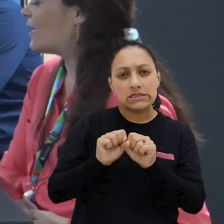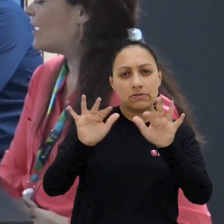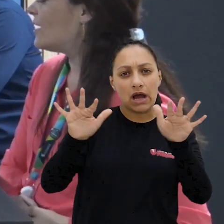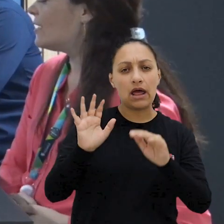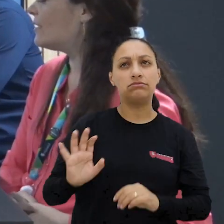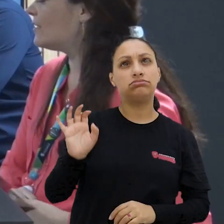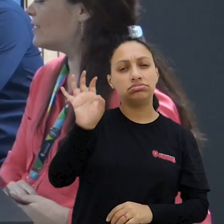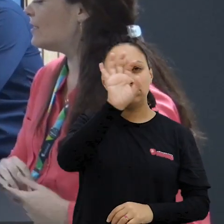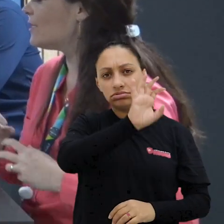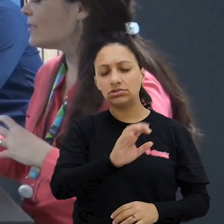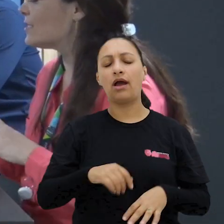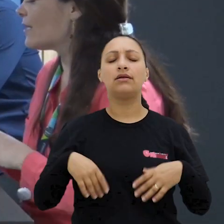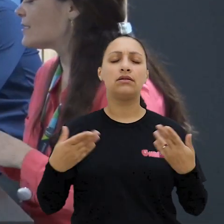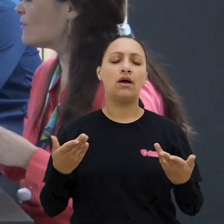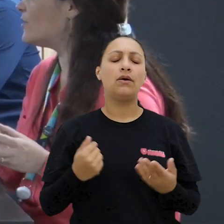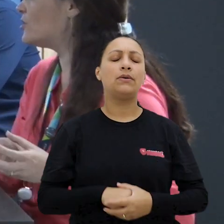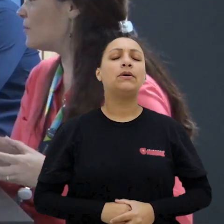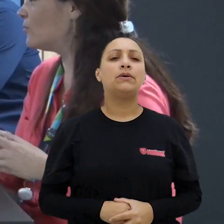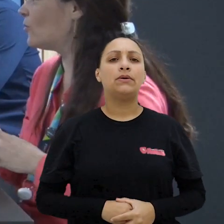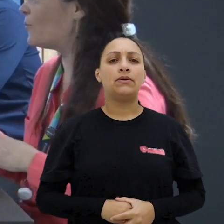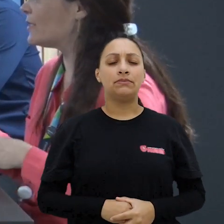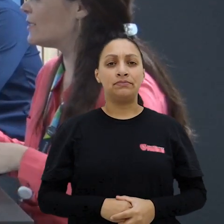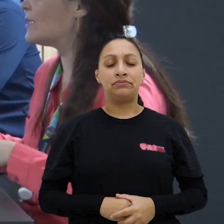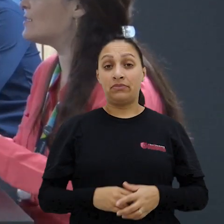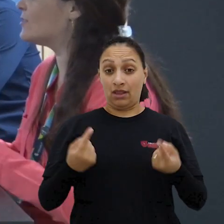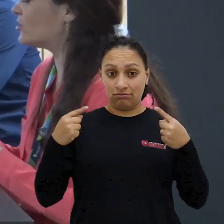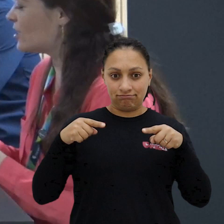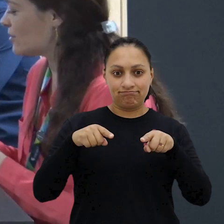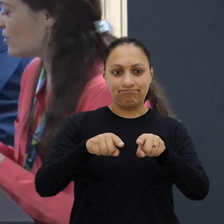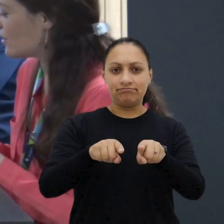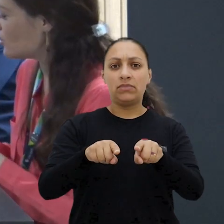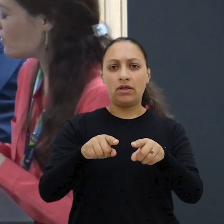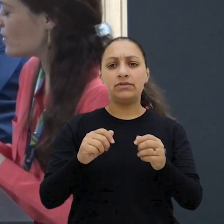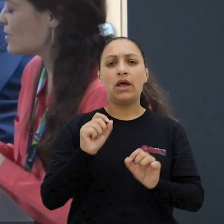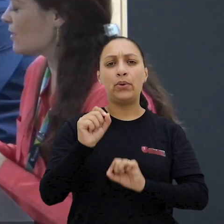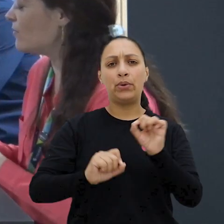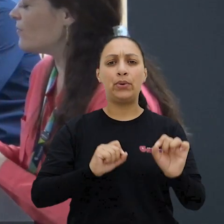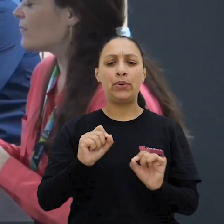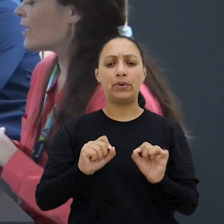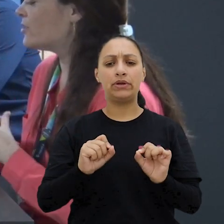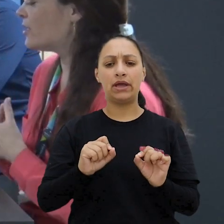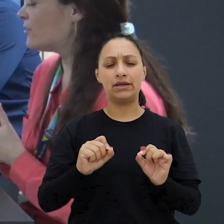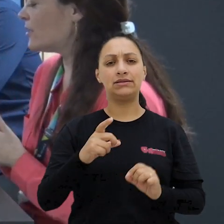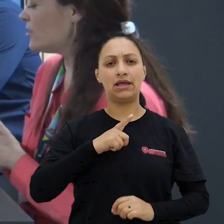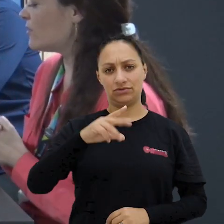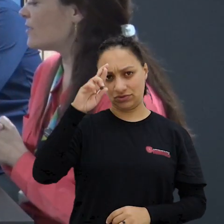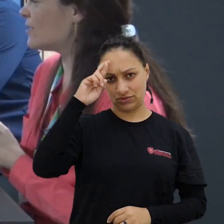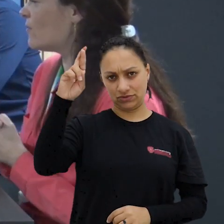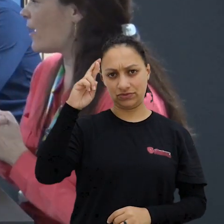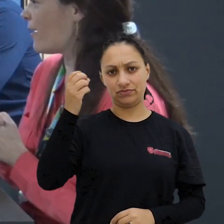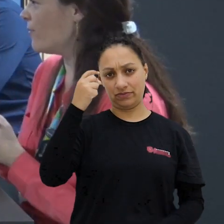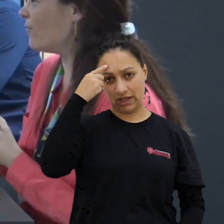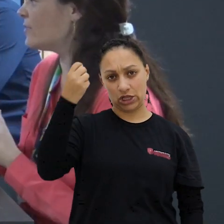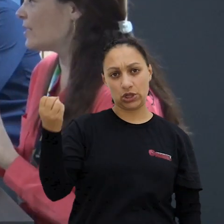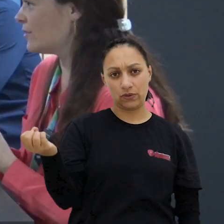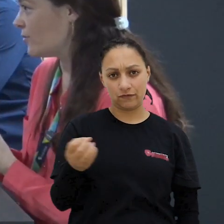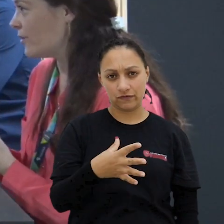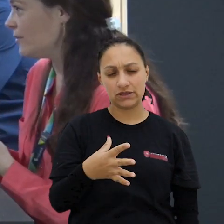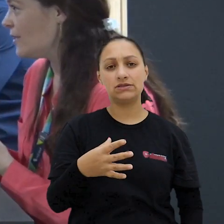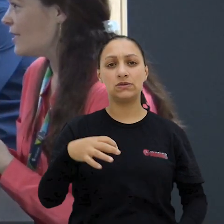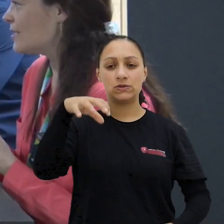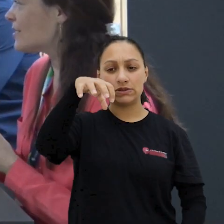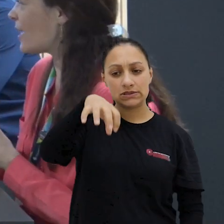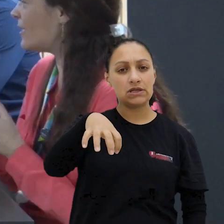Tech Park. Então, essa via de mão dupla, existe a diretoria de inovação. A diretoria de inovação é